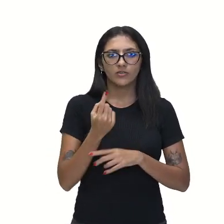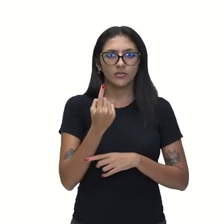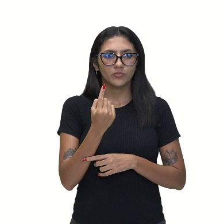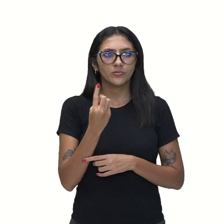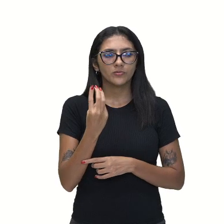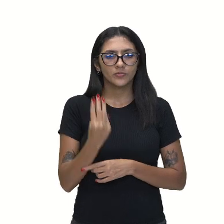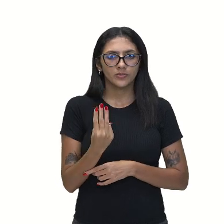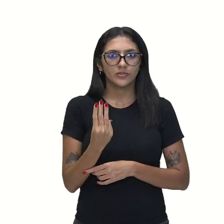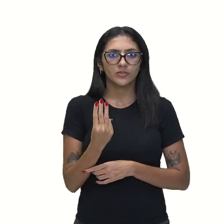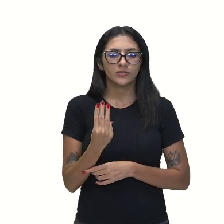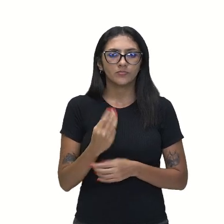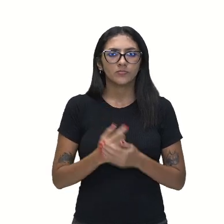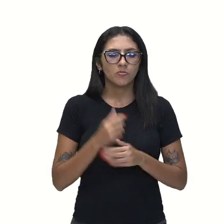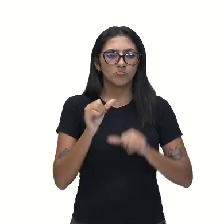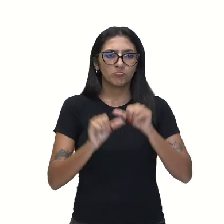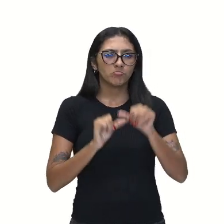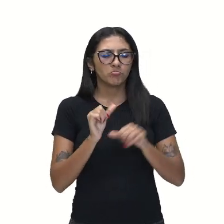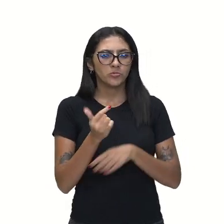aqui não muda nada.